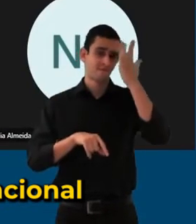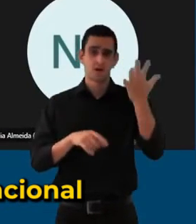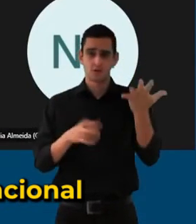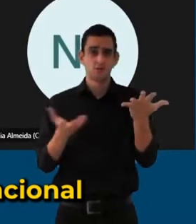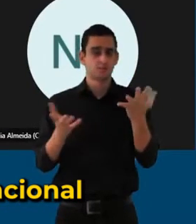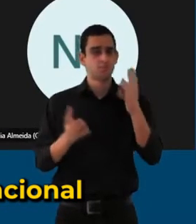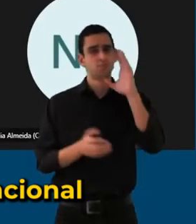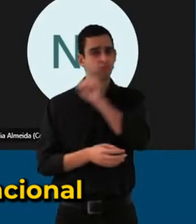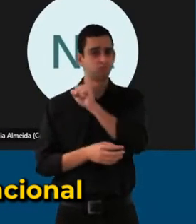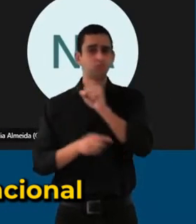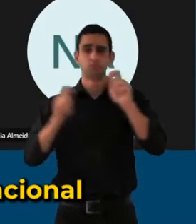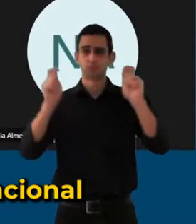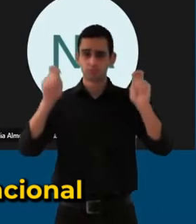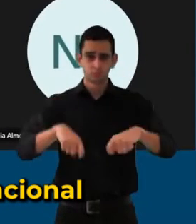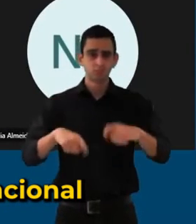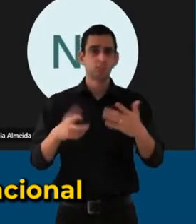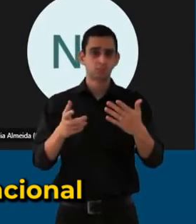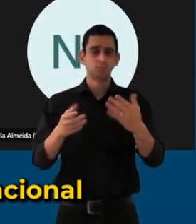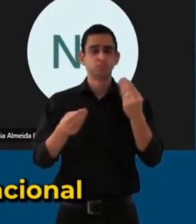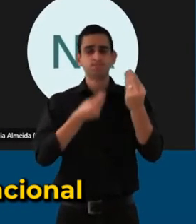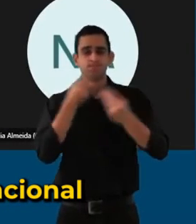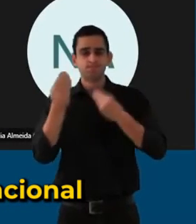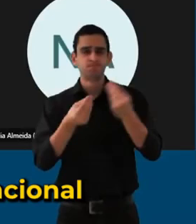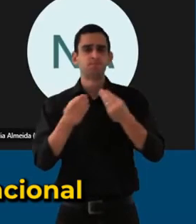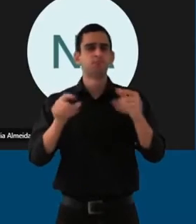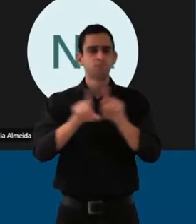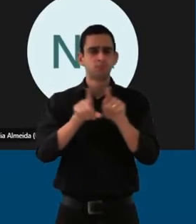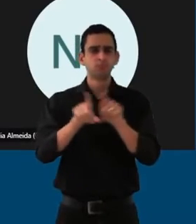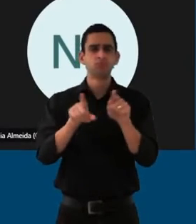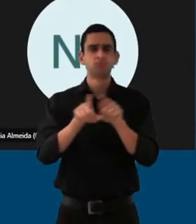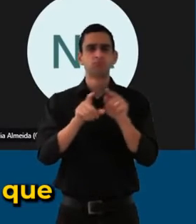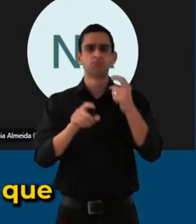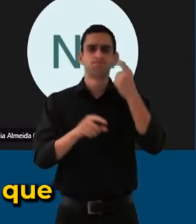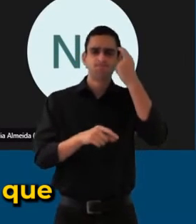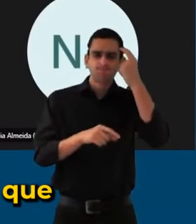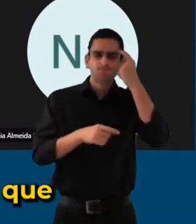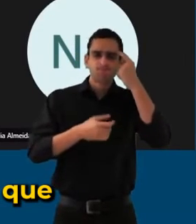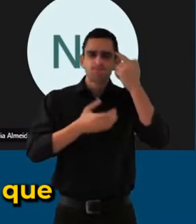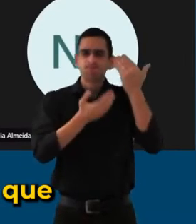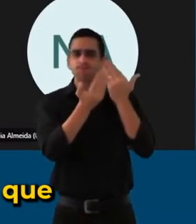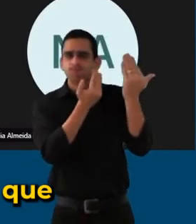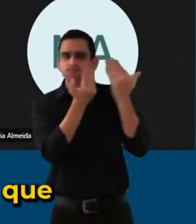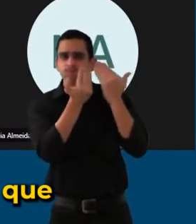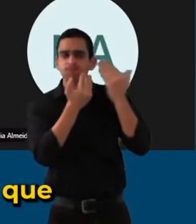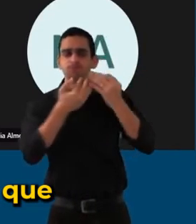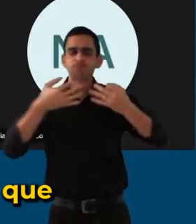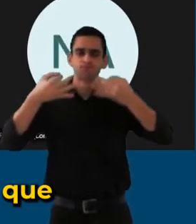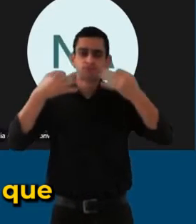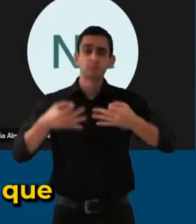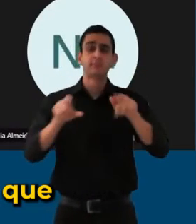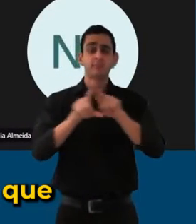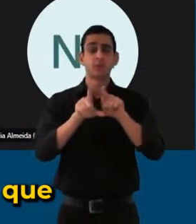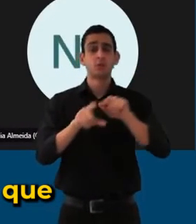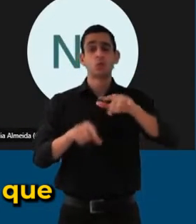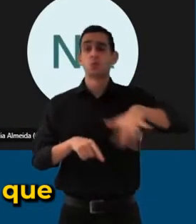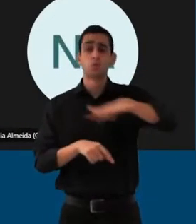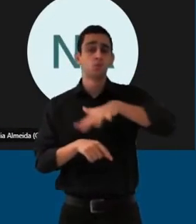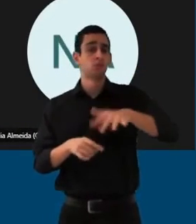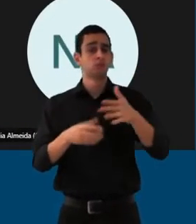resolvida numa autocomposição, de um modo mais racional, né, e menos traumático para todos do